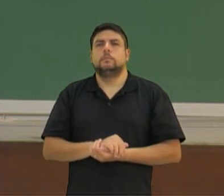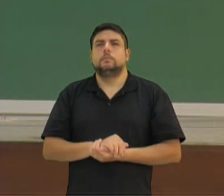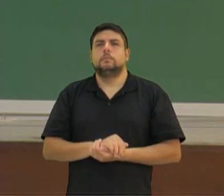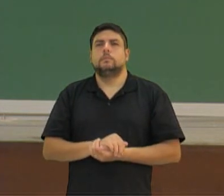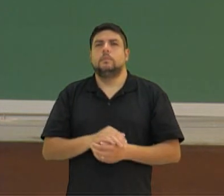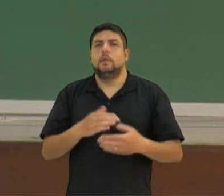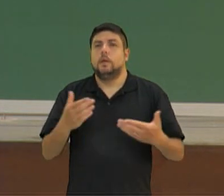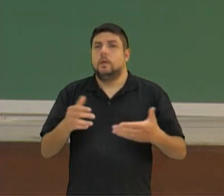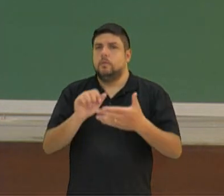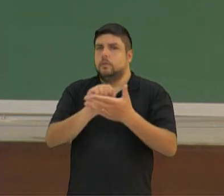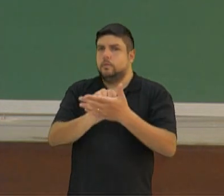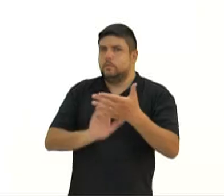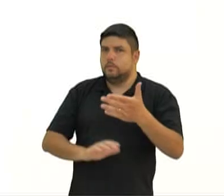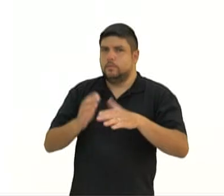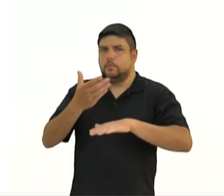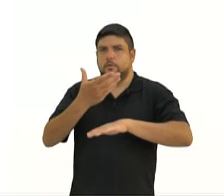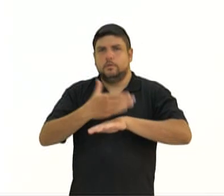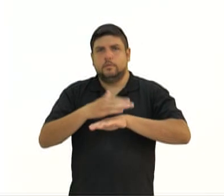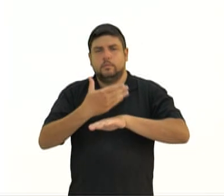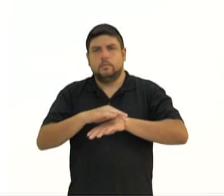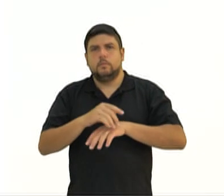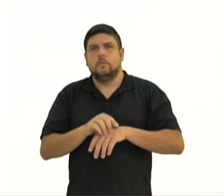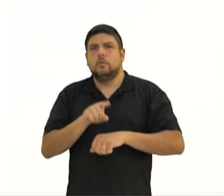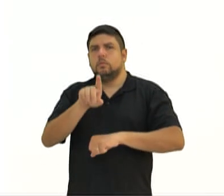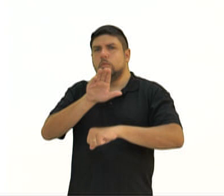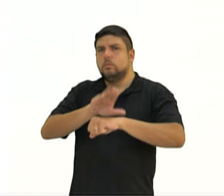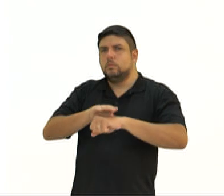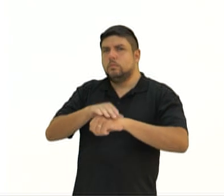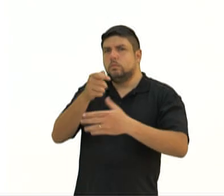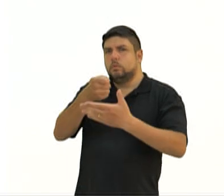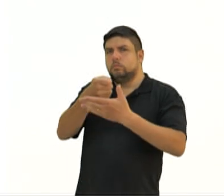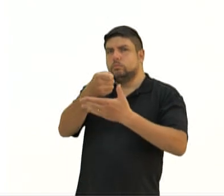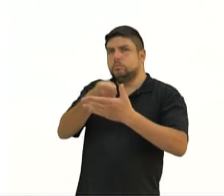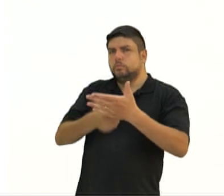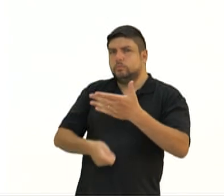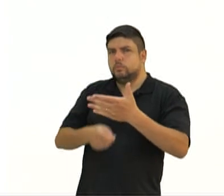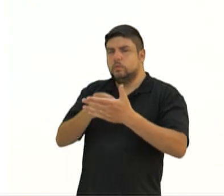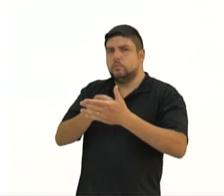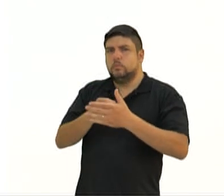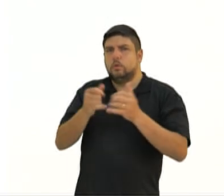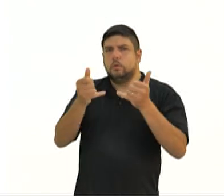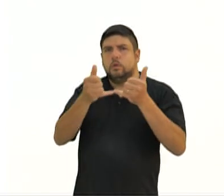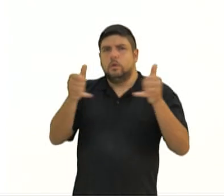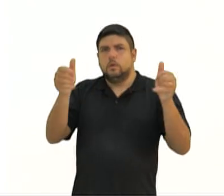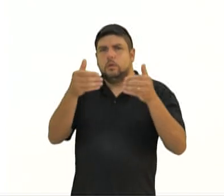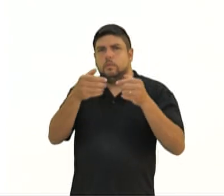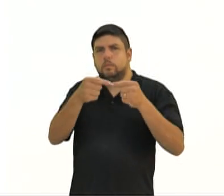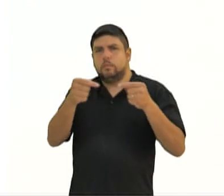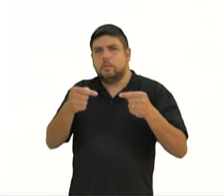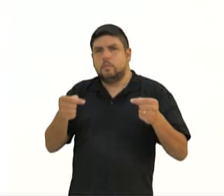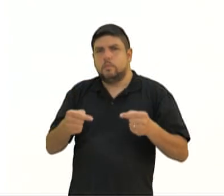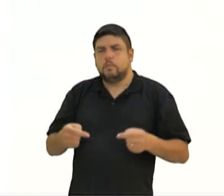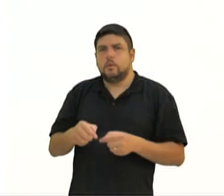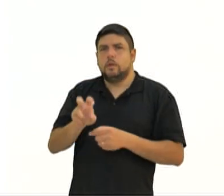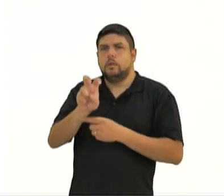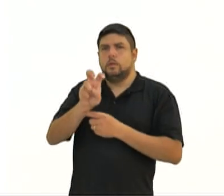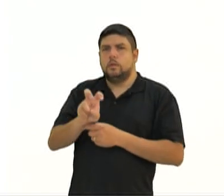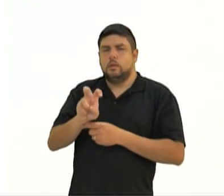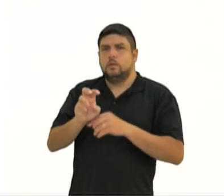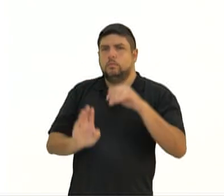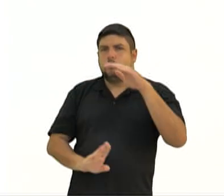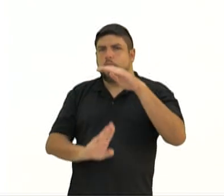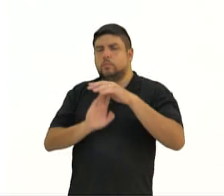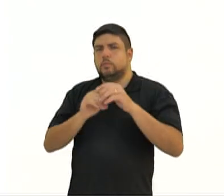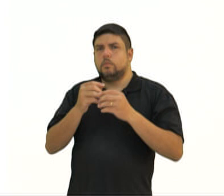um exercitando. Escreva um texto em no máximo 5 linhas sobre as diferenças nas cerâmicas entre